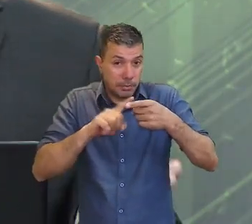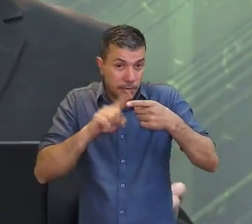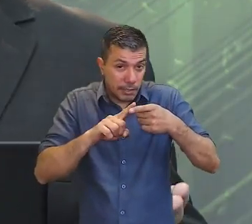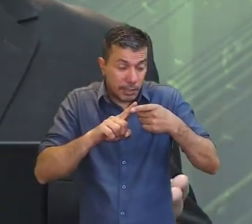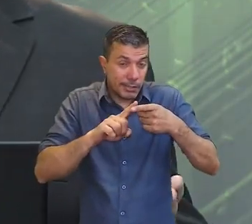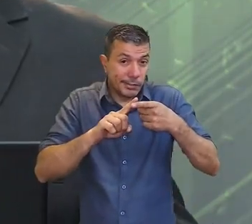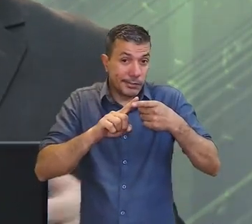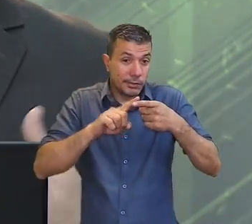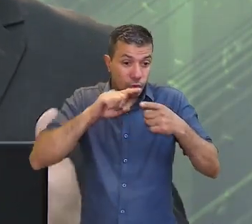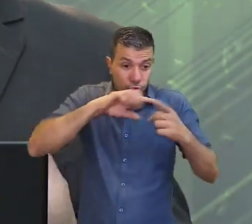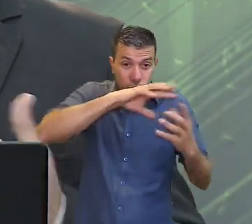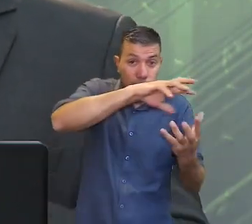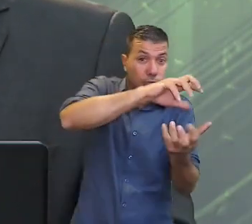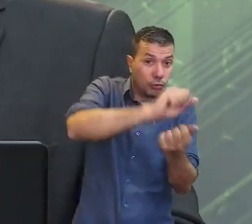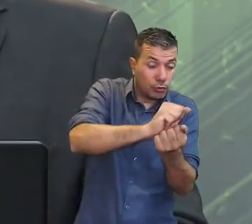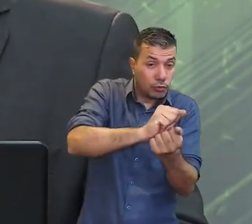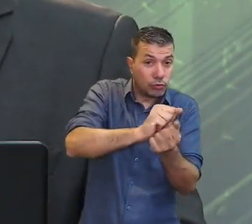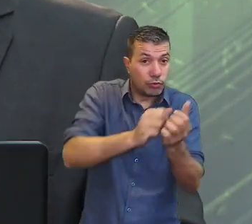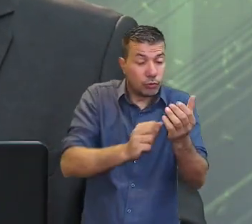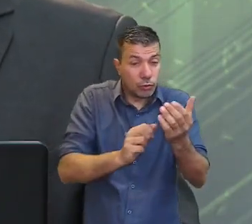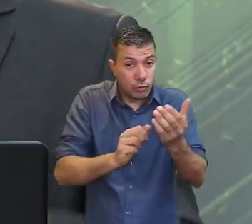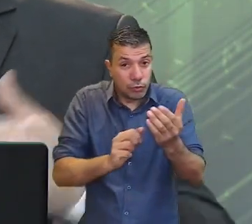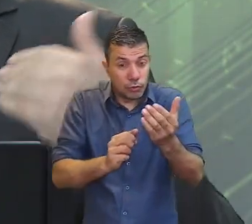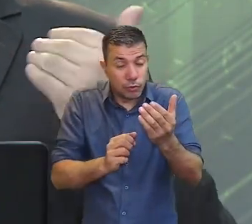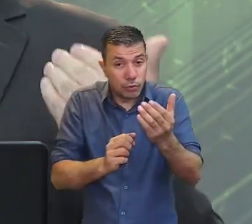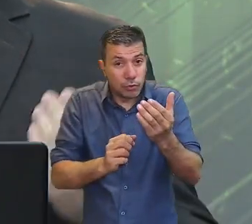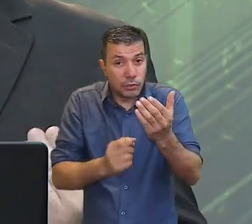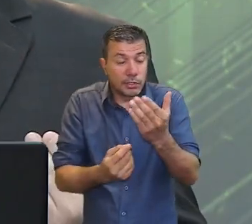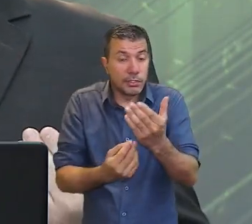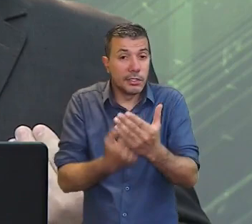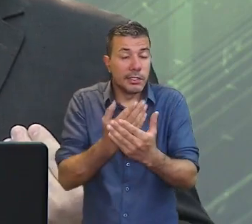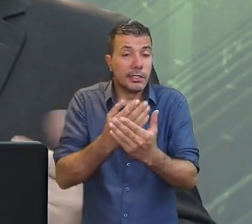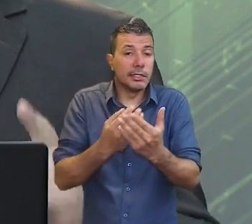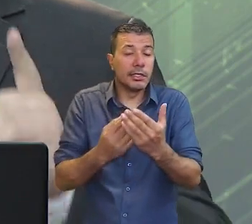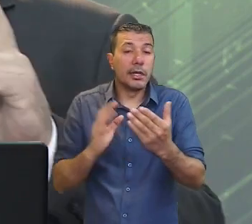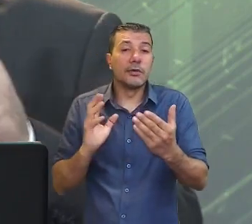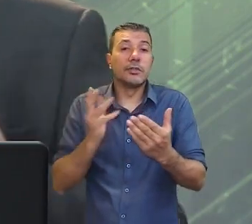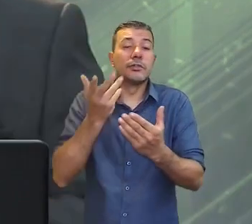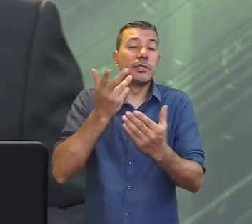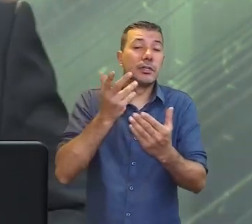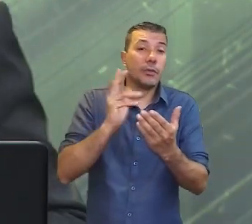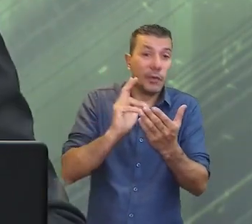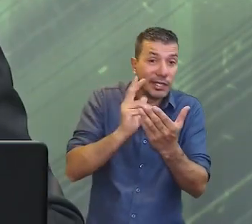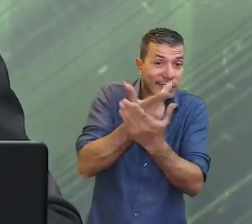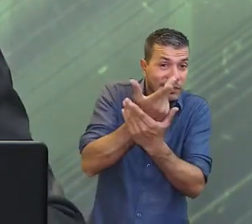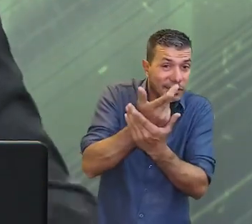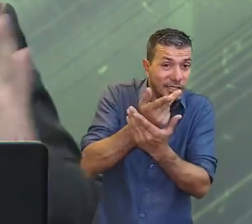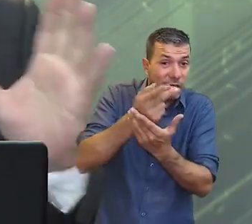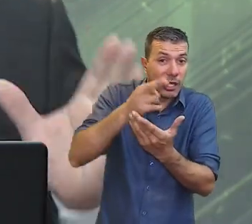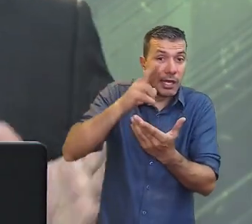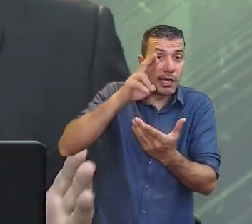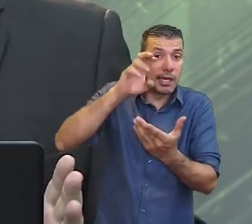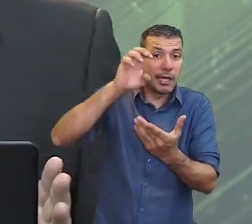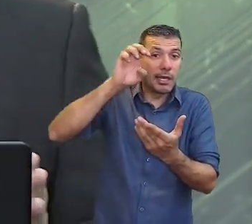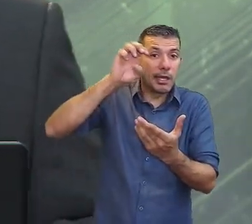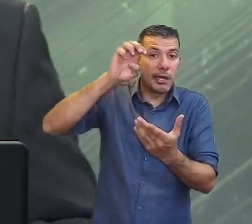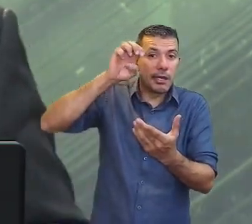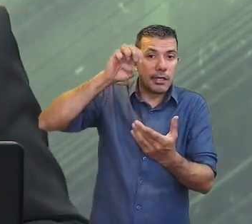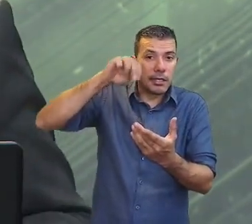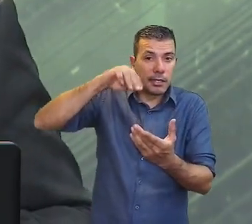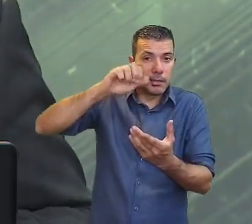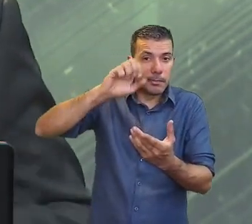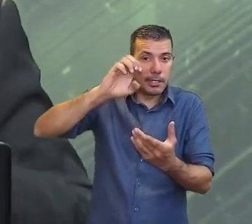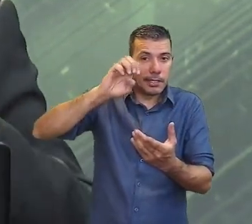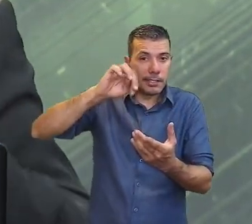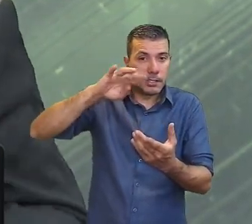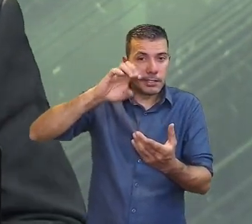na Terra surgiria a igreja remanescente, restaurando a verdade de Deus, pisada pelo chifre pequeno. Eu acho que ficou muito claro para você e para